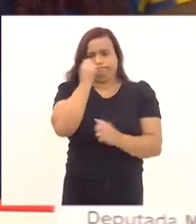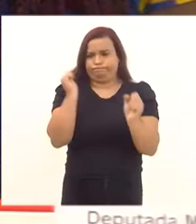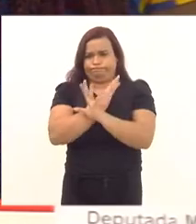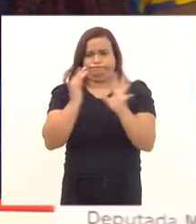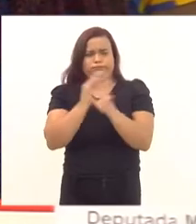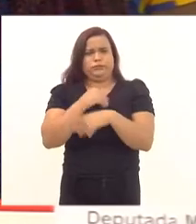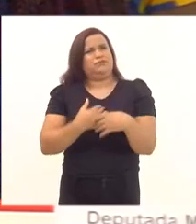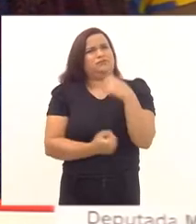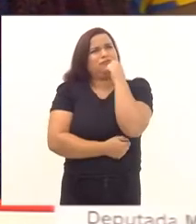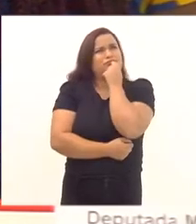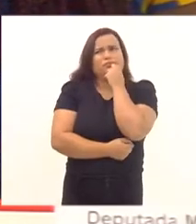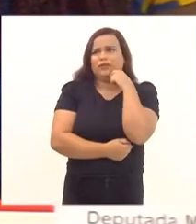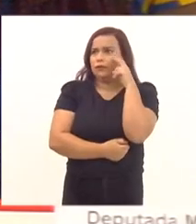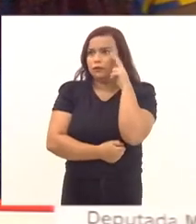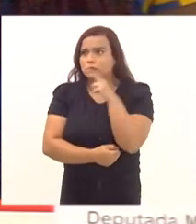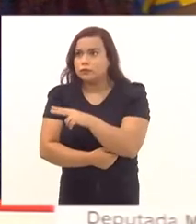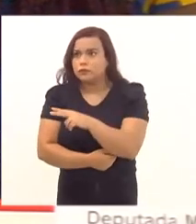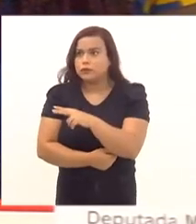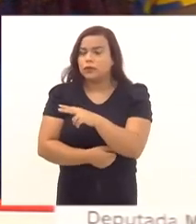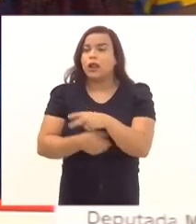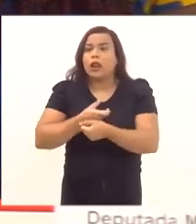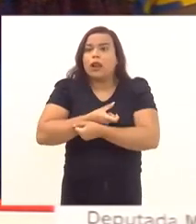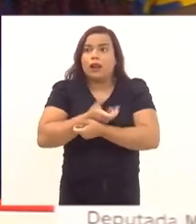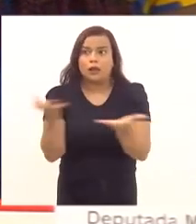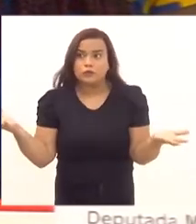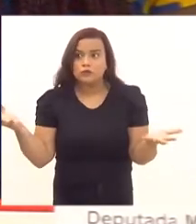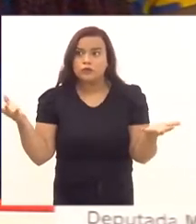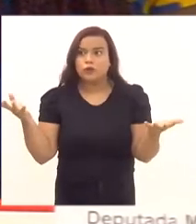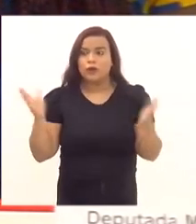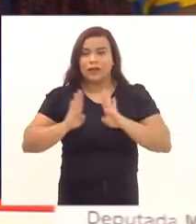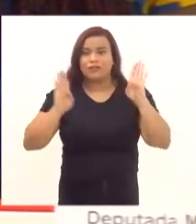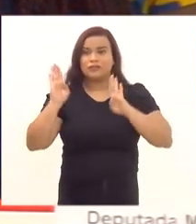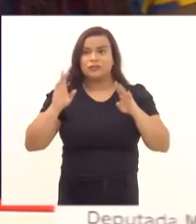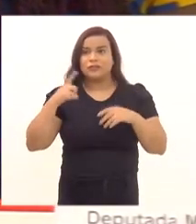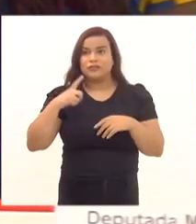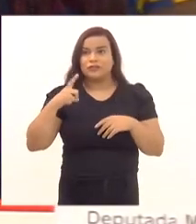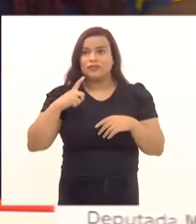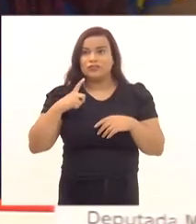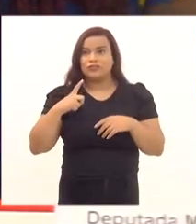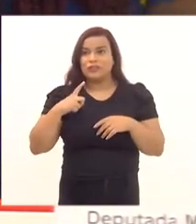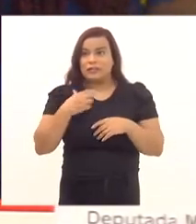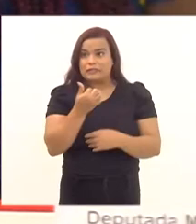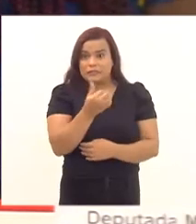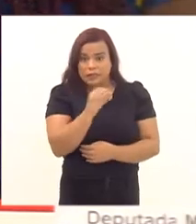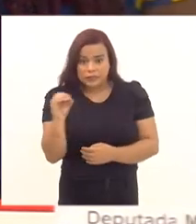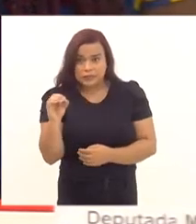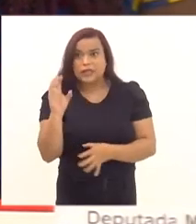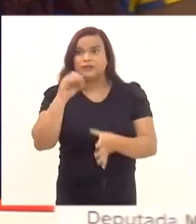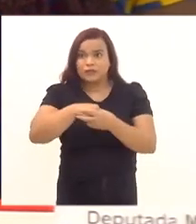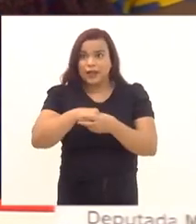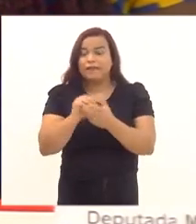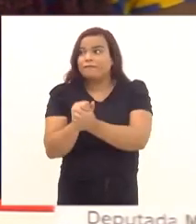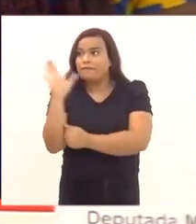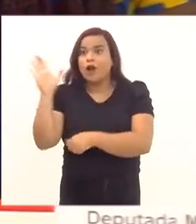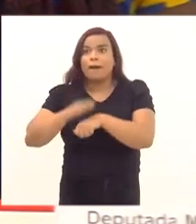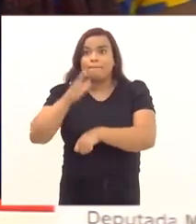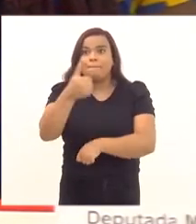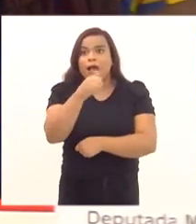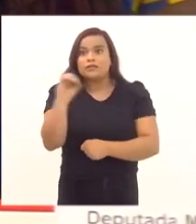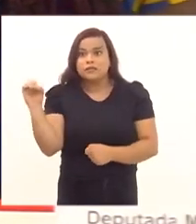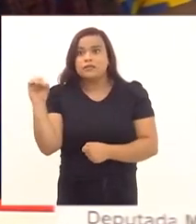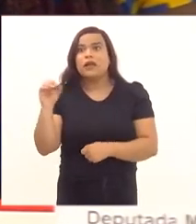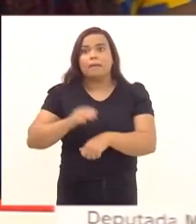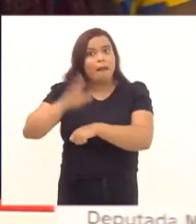deputado da sua candidatura e lotou tinha mais de 100 pessoas fora do site tu acha eu não comi nada da 600 lugares e eu fiquei